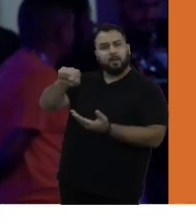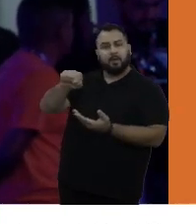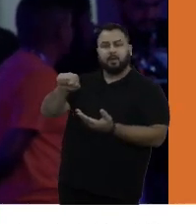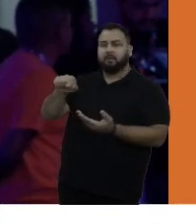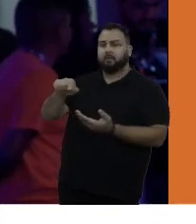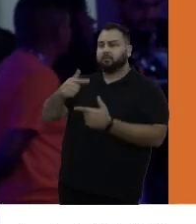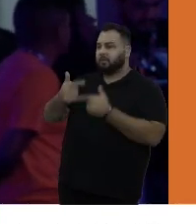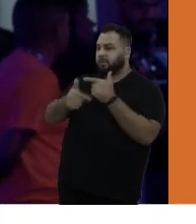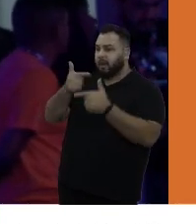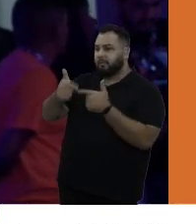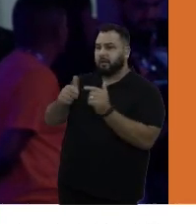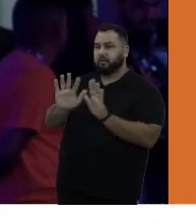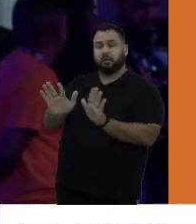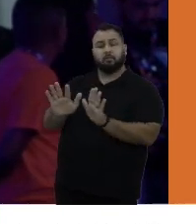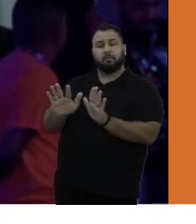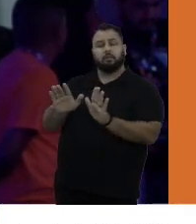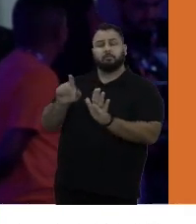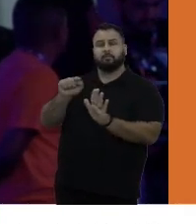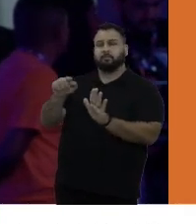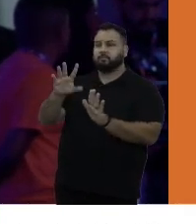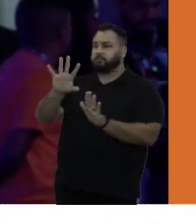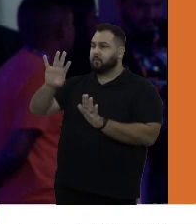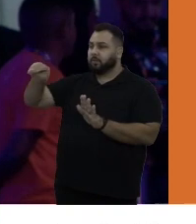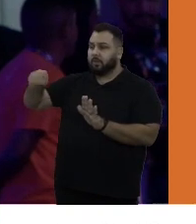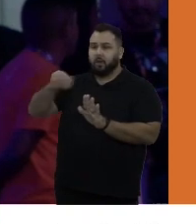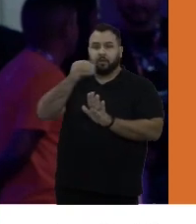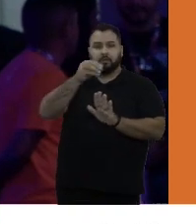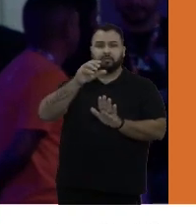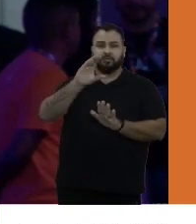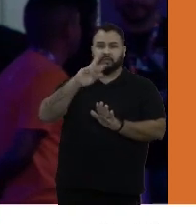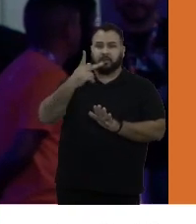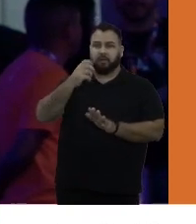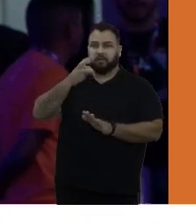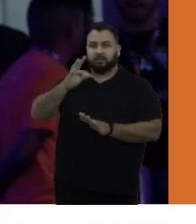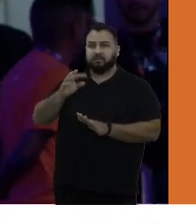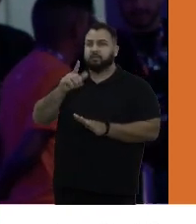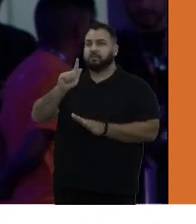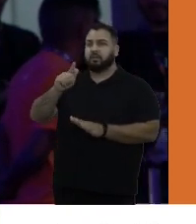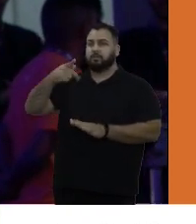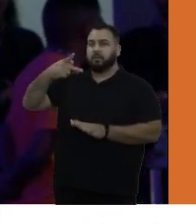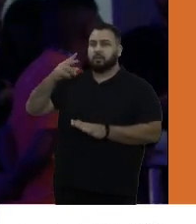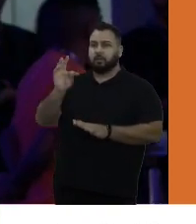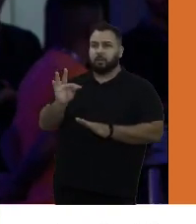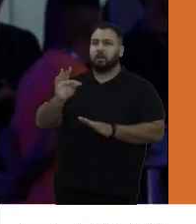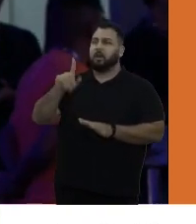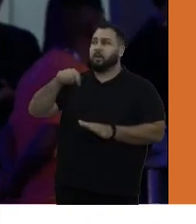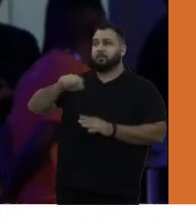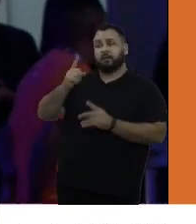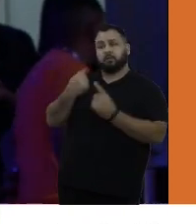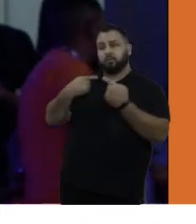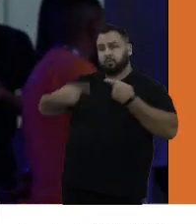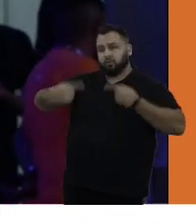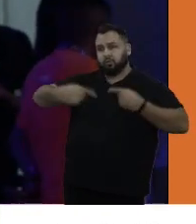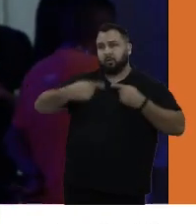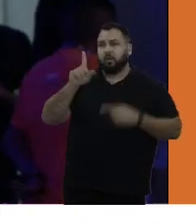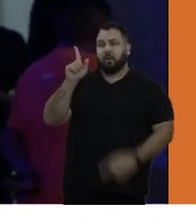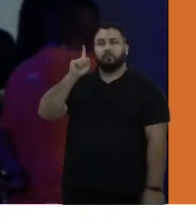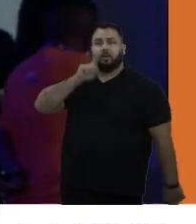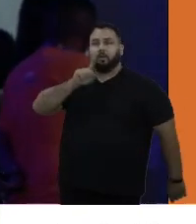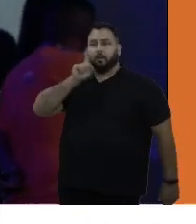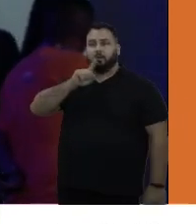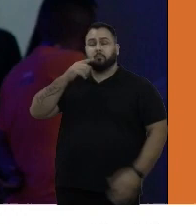trabalho. Você traz o ChatGPT para dentro da sala, isso não é realidade americana, é uma discussão americana, né?